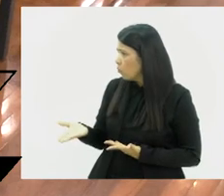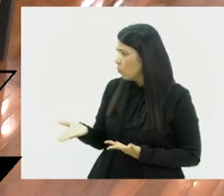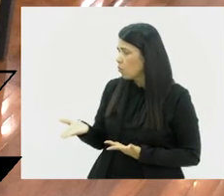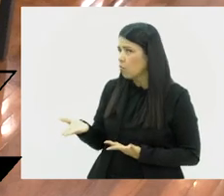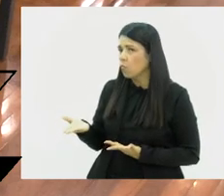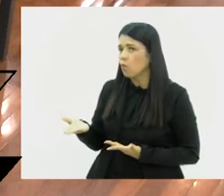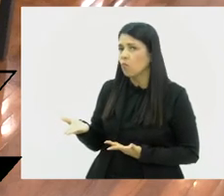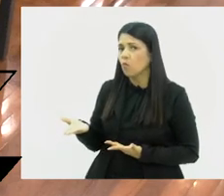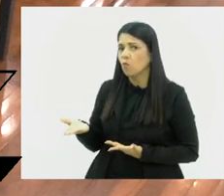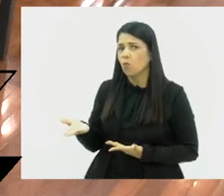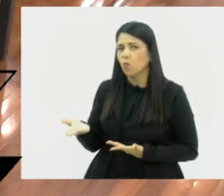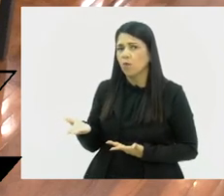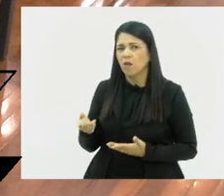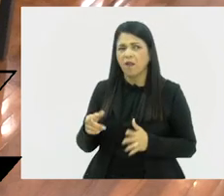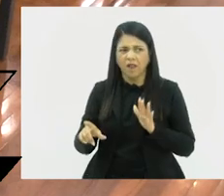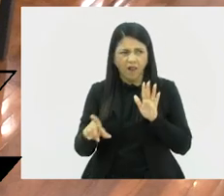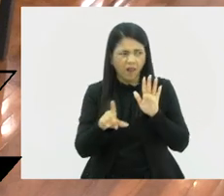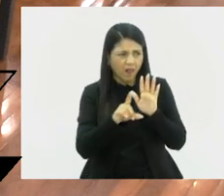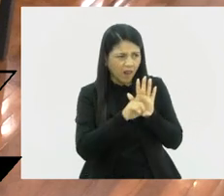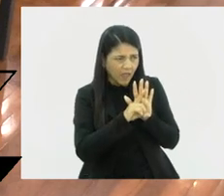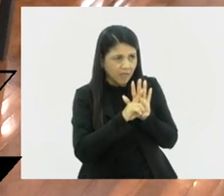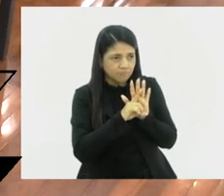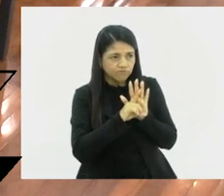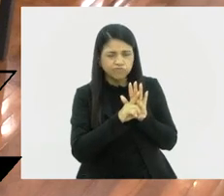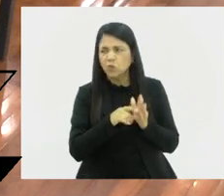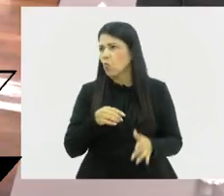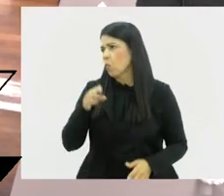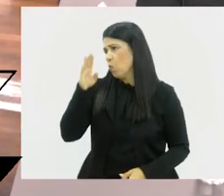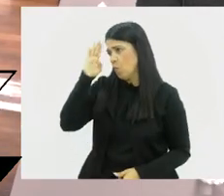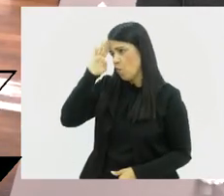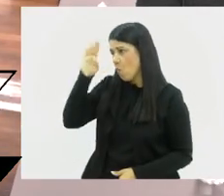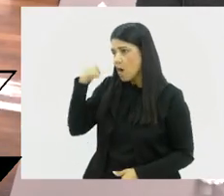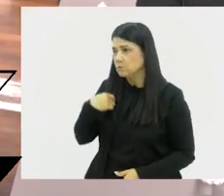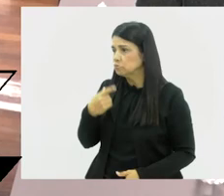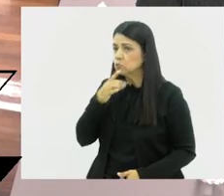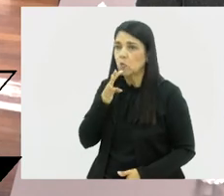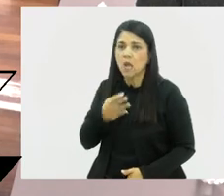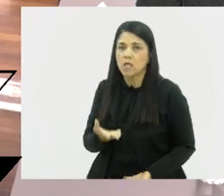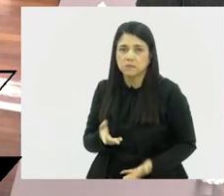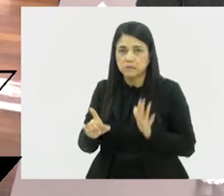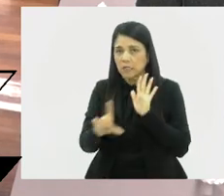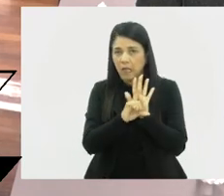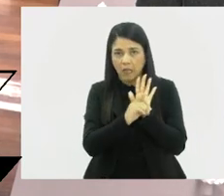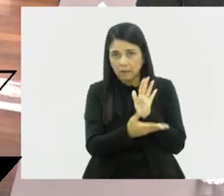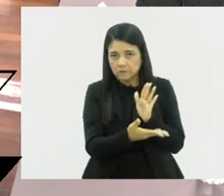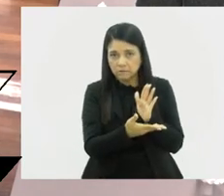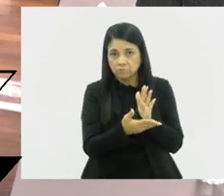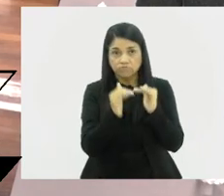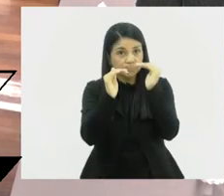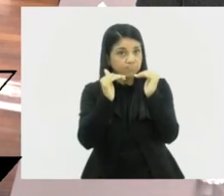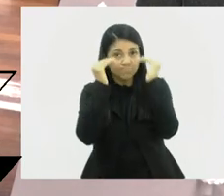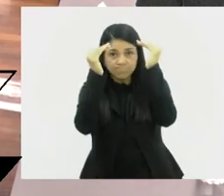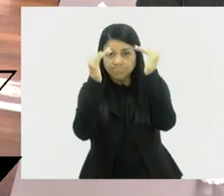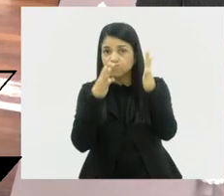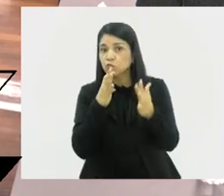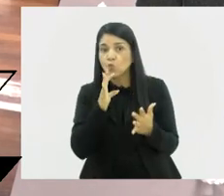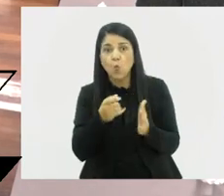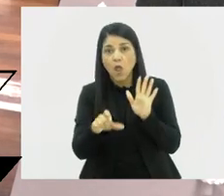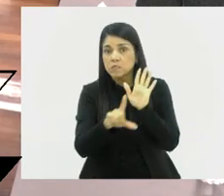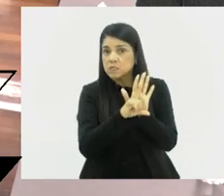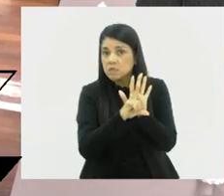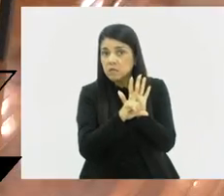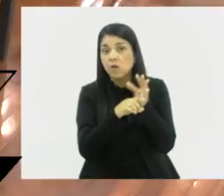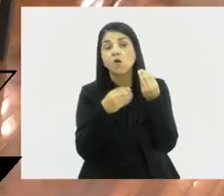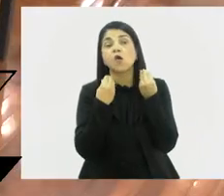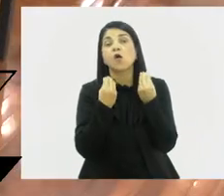então, lei do pitbull, não sabe, não conhece. Então, realmente, se as autoridades desconhecem, como